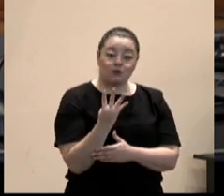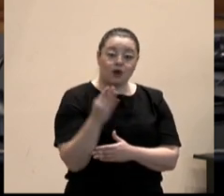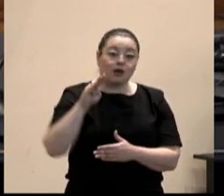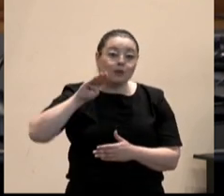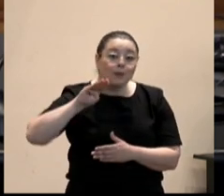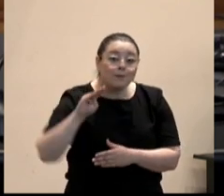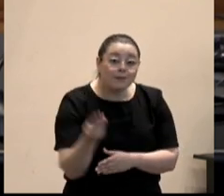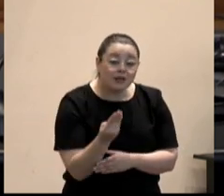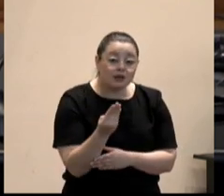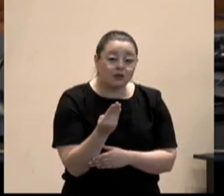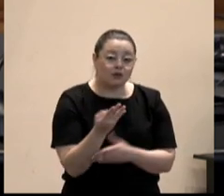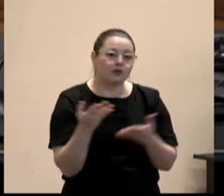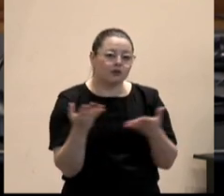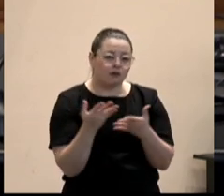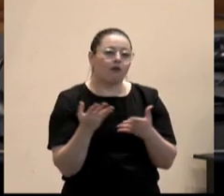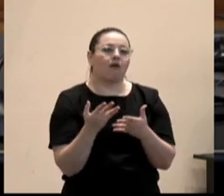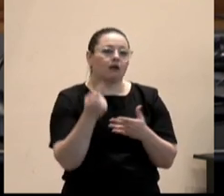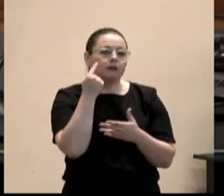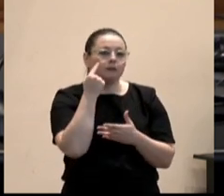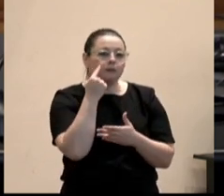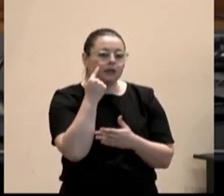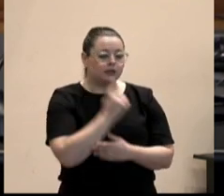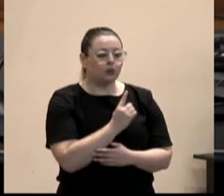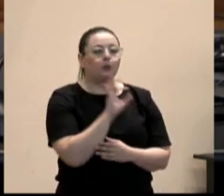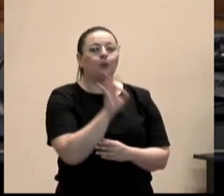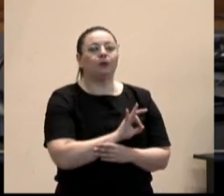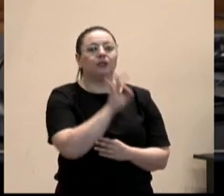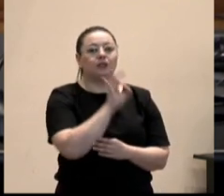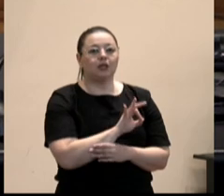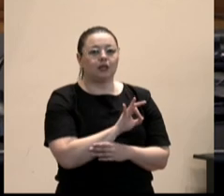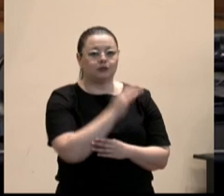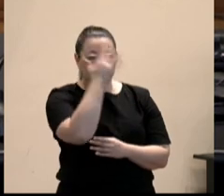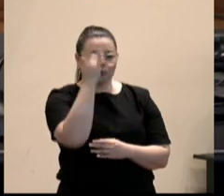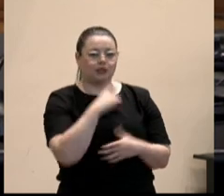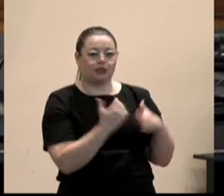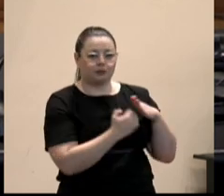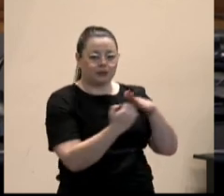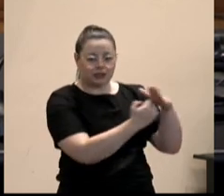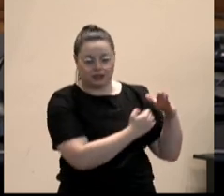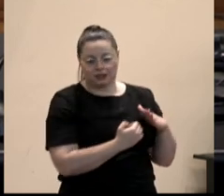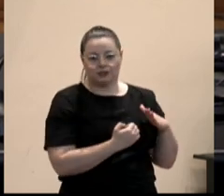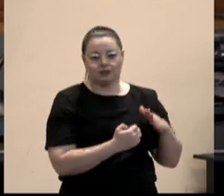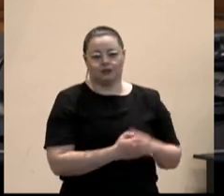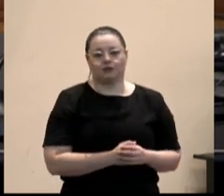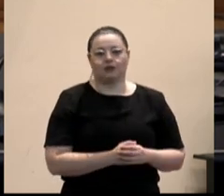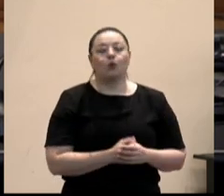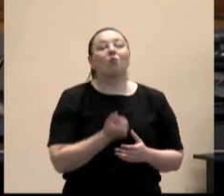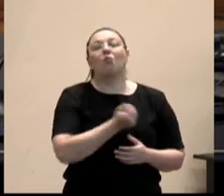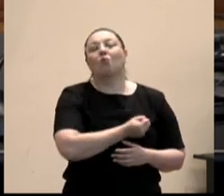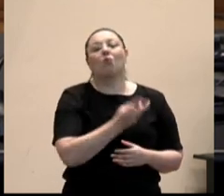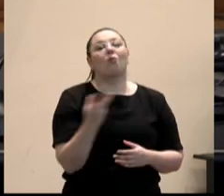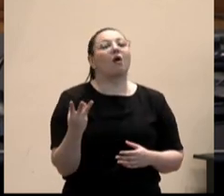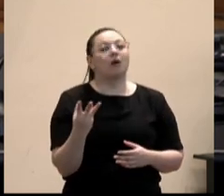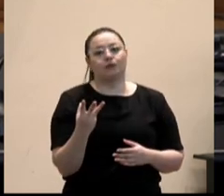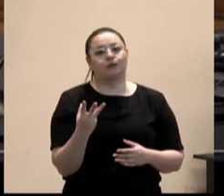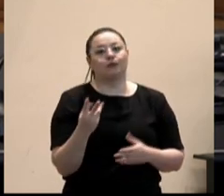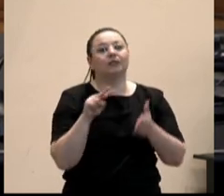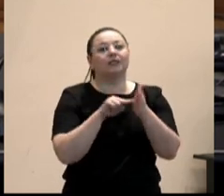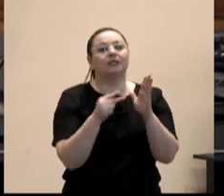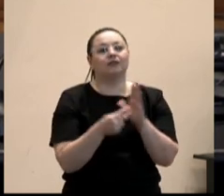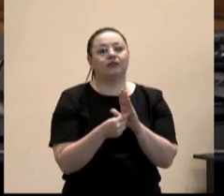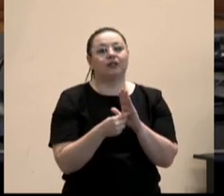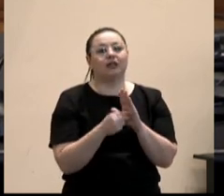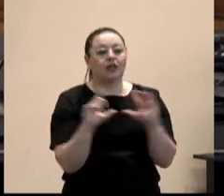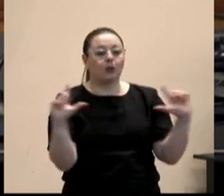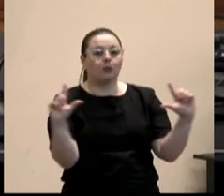de menos de 1% dos empresários. Vamos fazer a conta quanto significa menos para a educação,